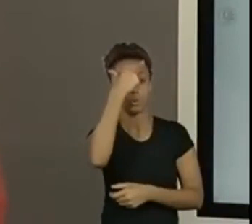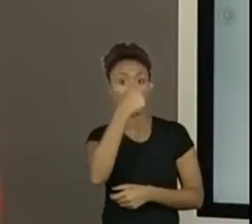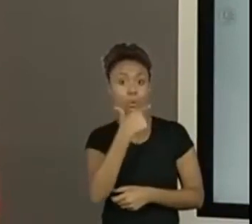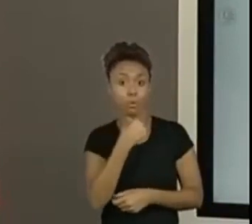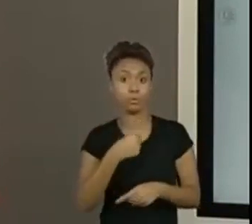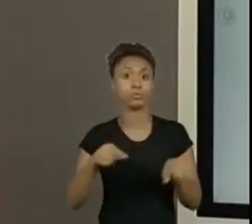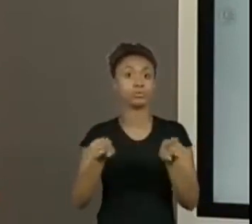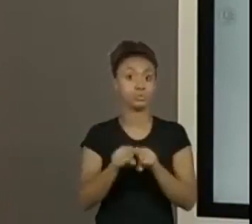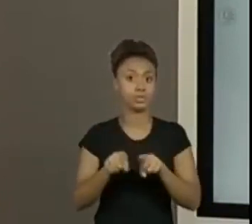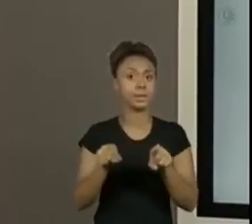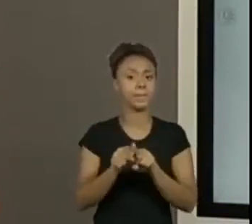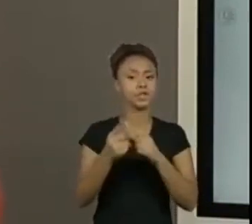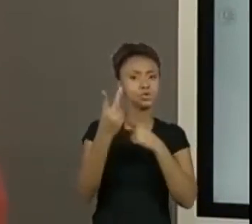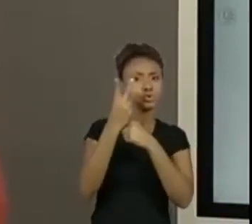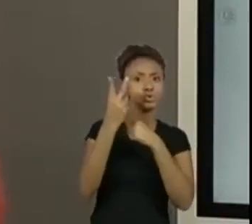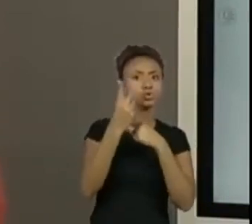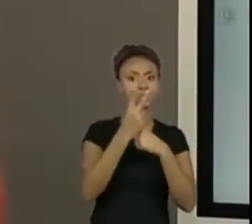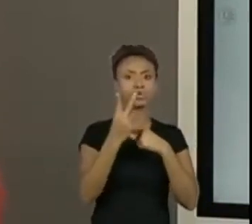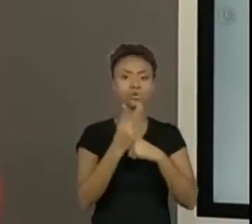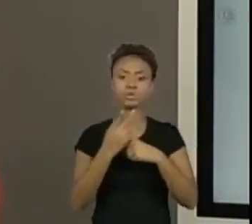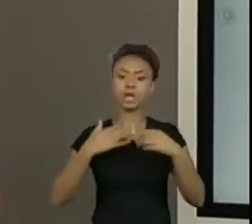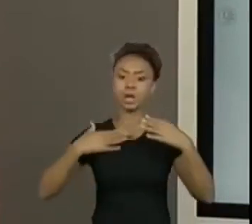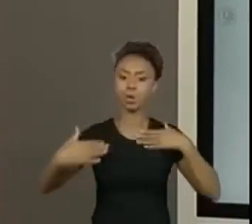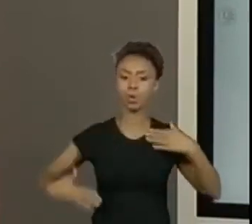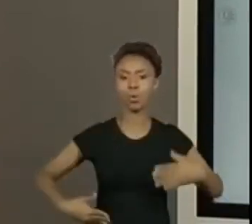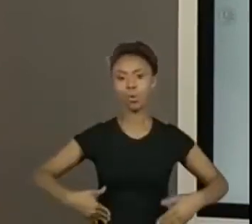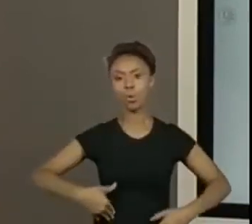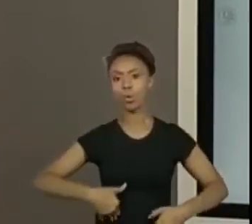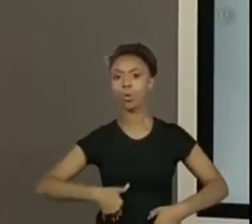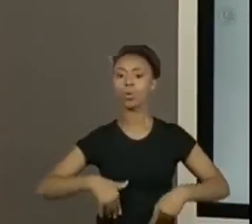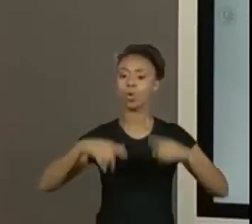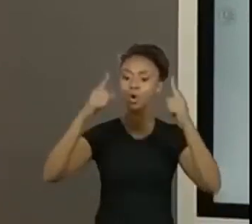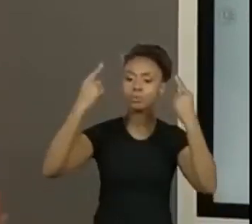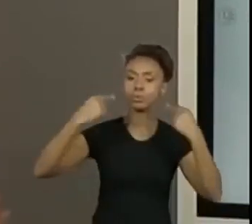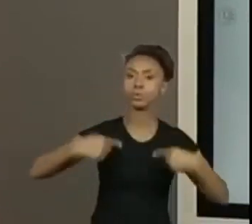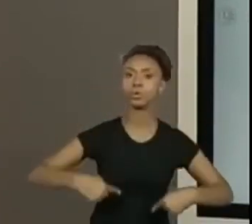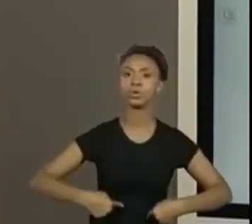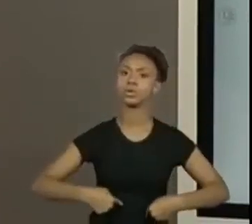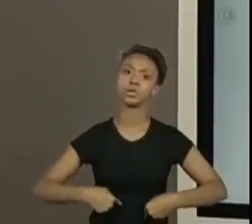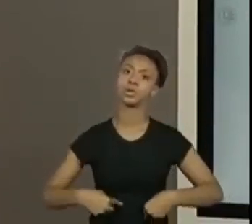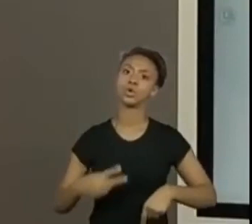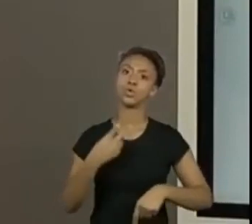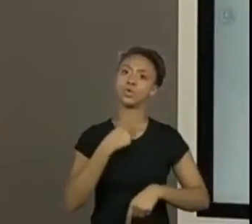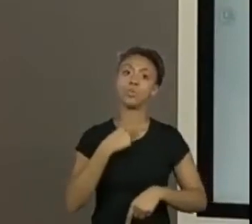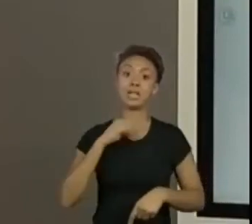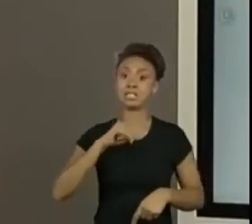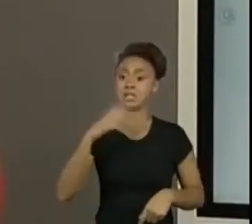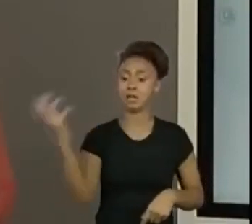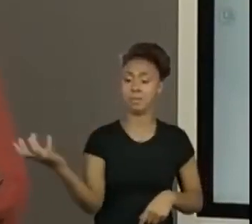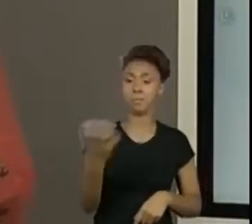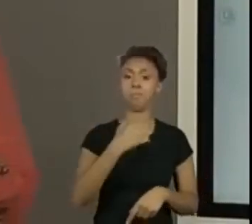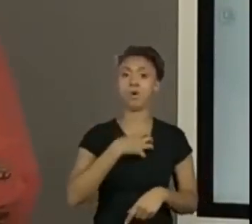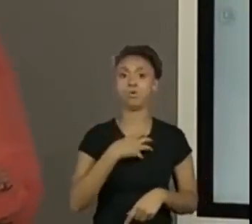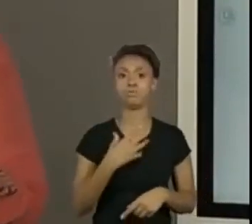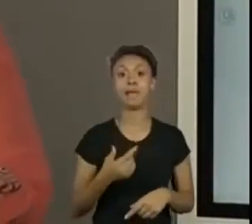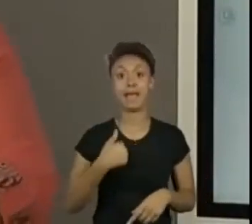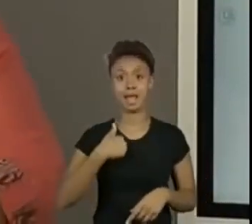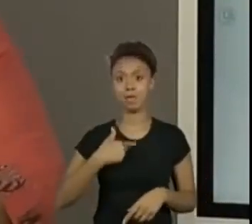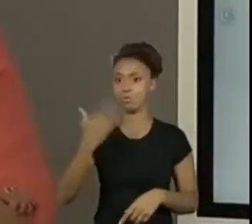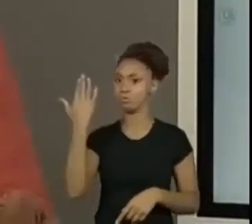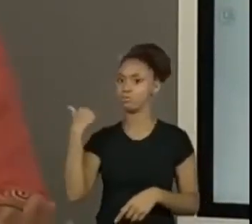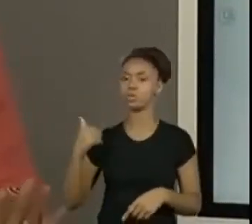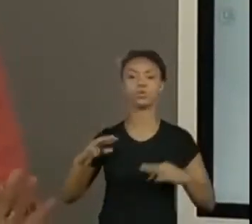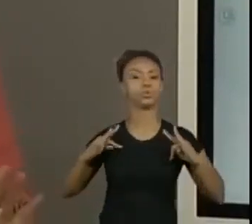é? Então, tem algumas partes do corpo que são frias, que não vale se a bola tocar. No meu caso, quando eu